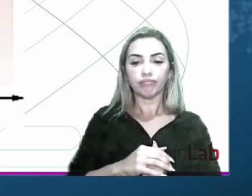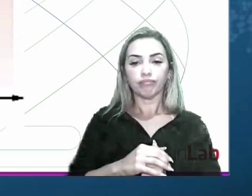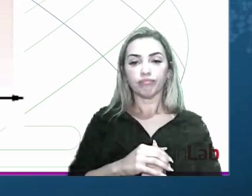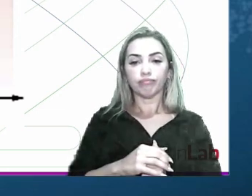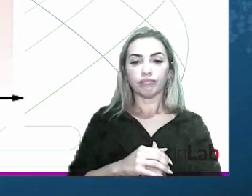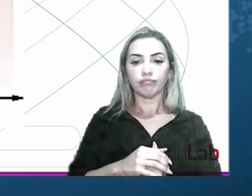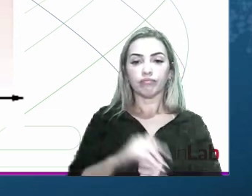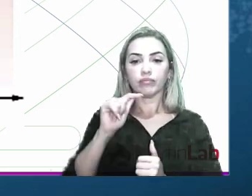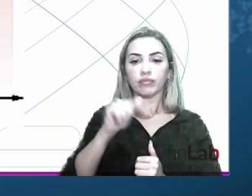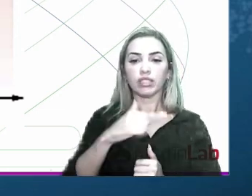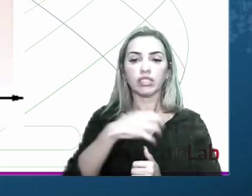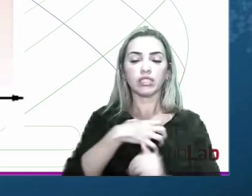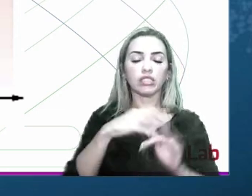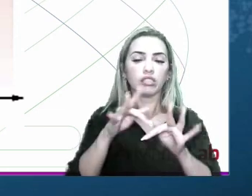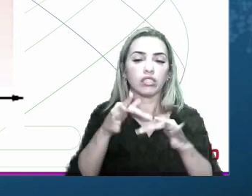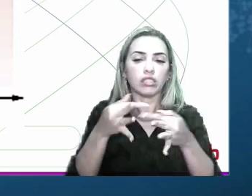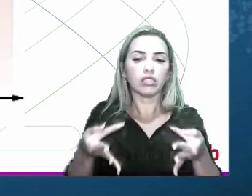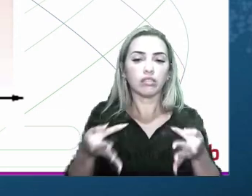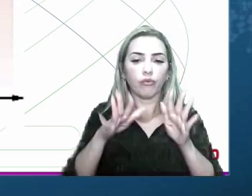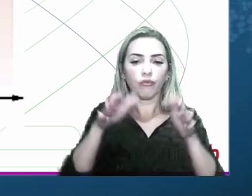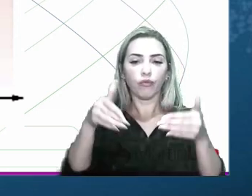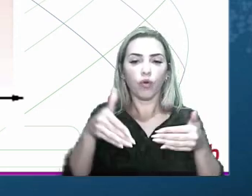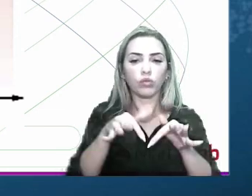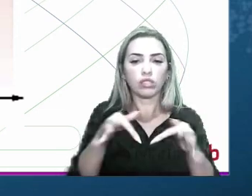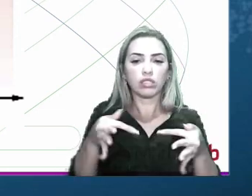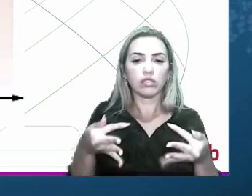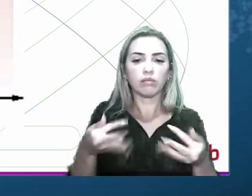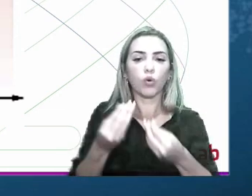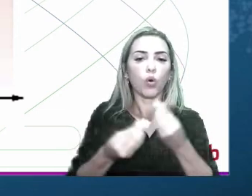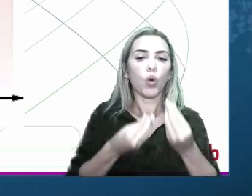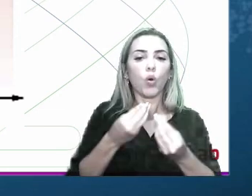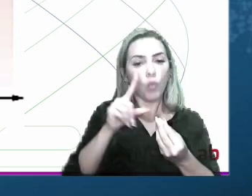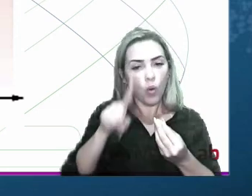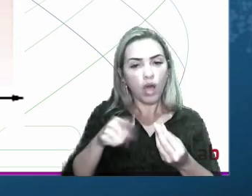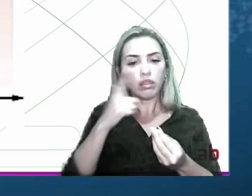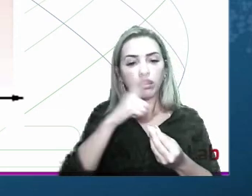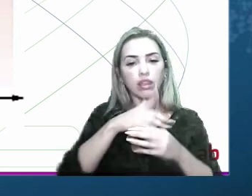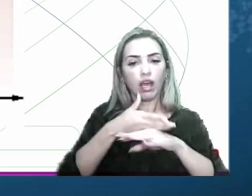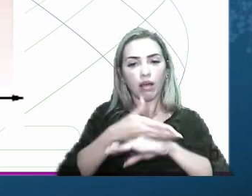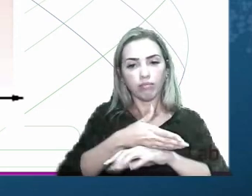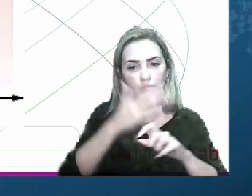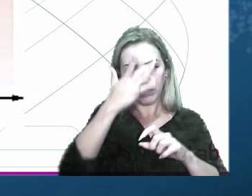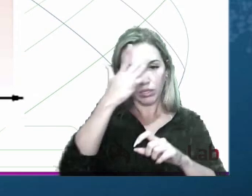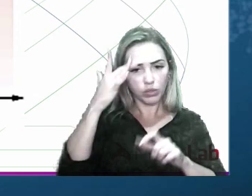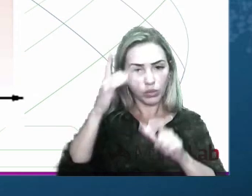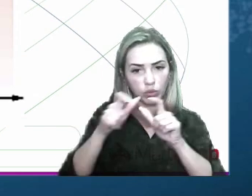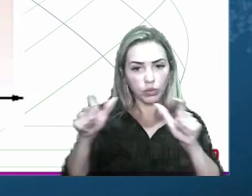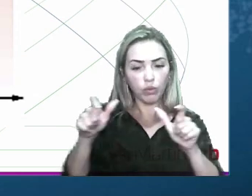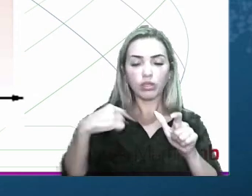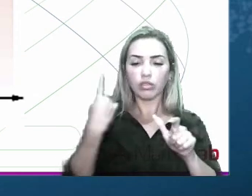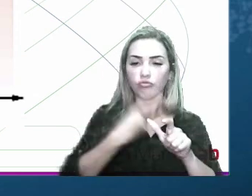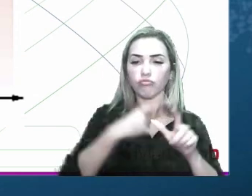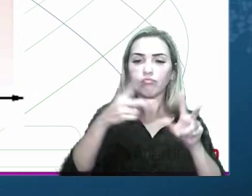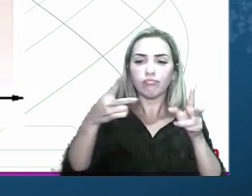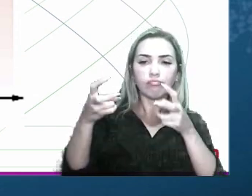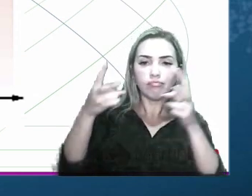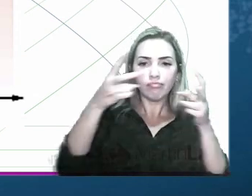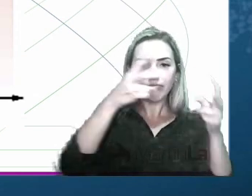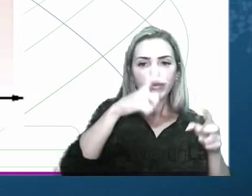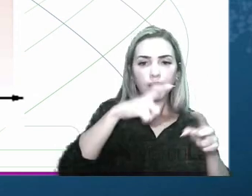essa forma simples, essa abordagem que é acessível, e a gente tem visto produtos que